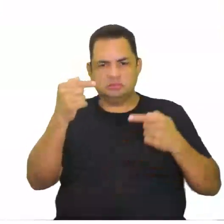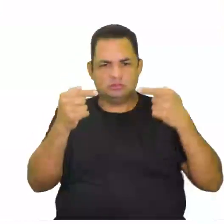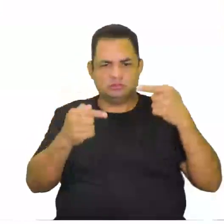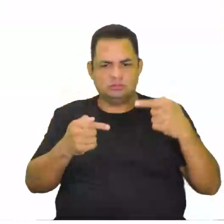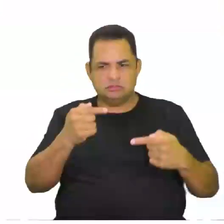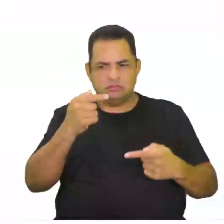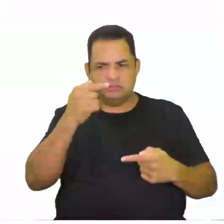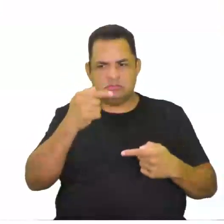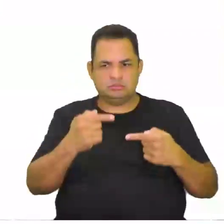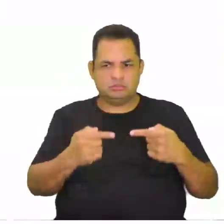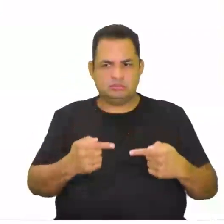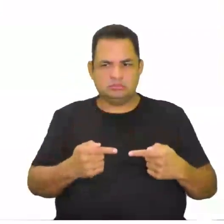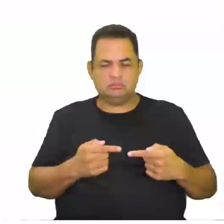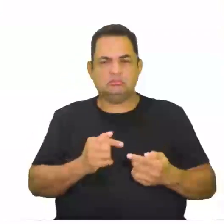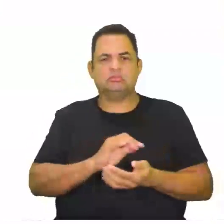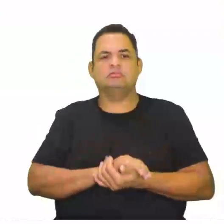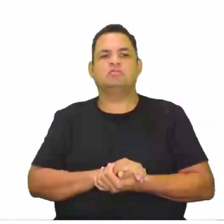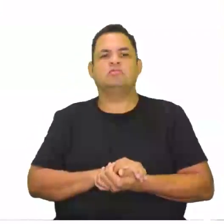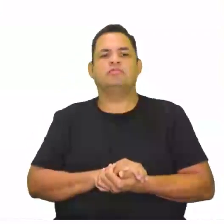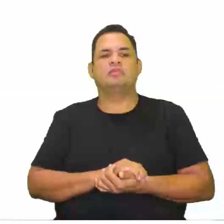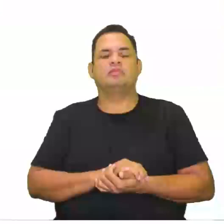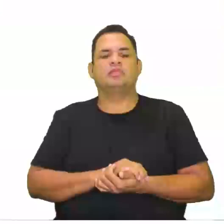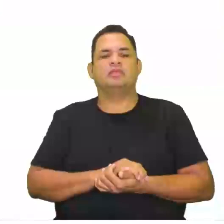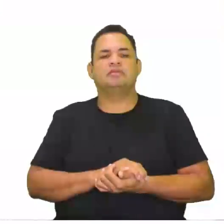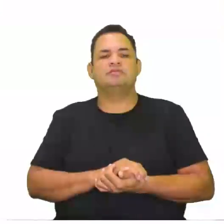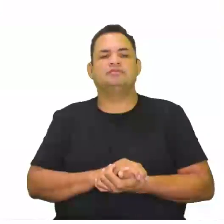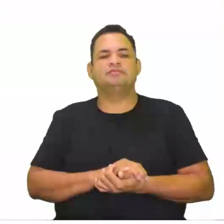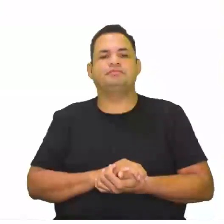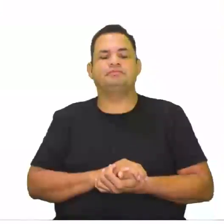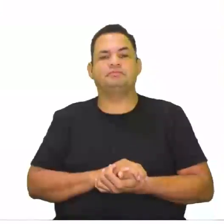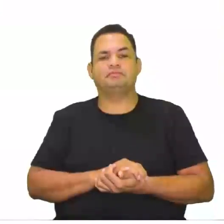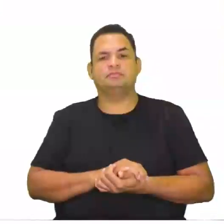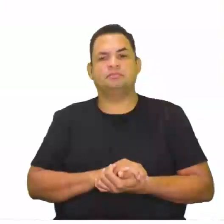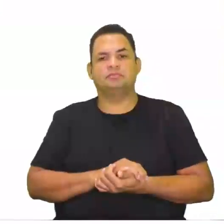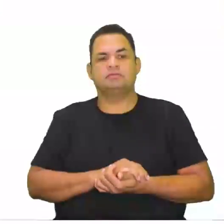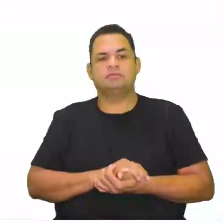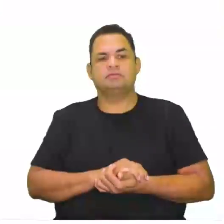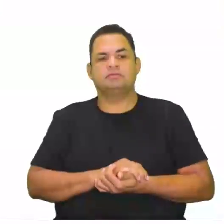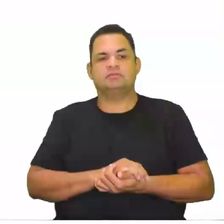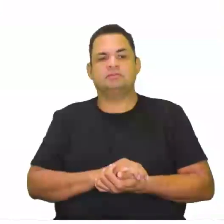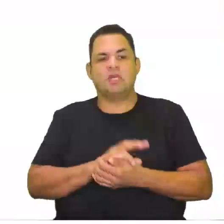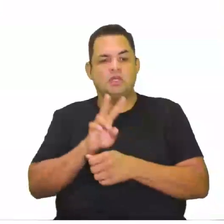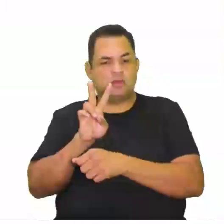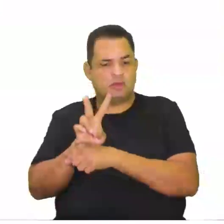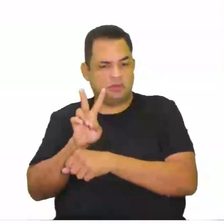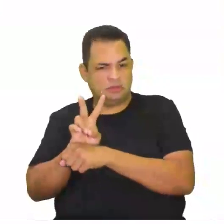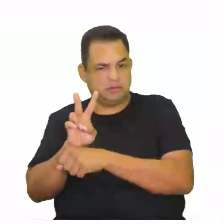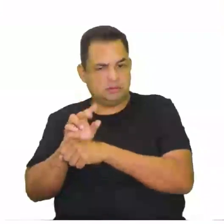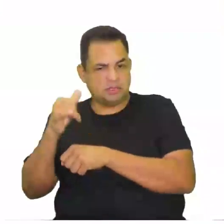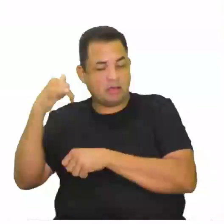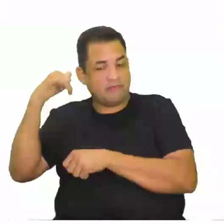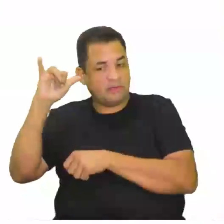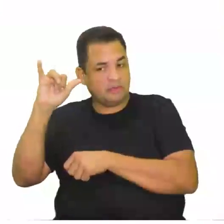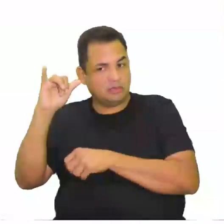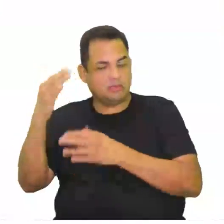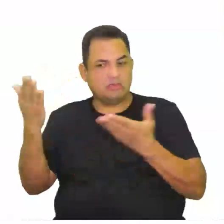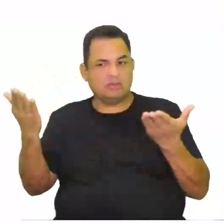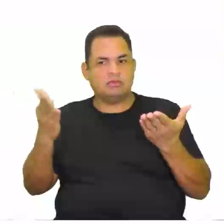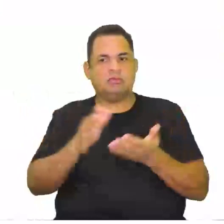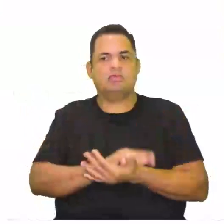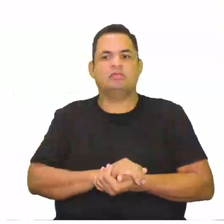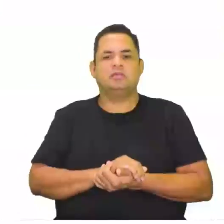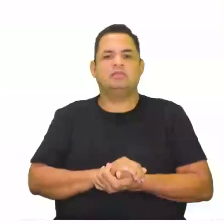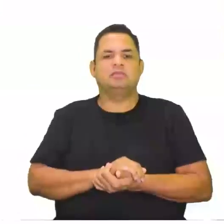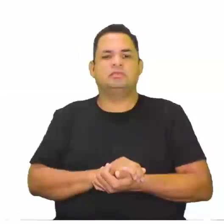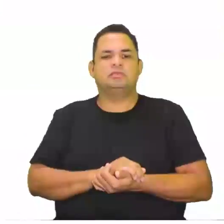fala de sintetizar produtos menos perigosos, nós estamos falando de prevenção, tá? E quando a gente fala assim